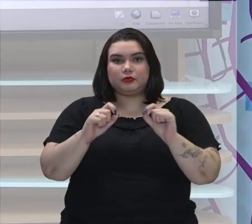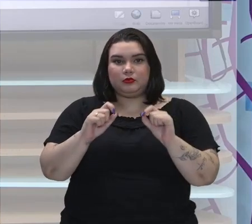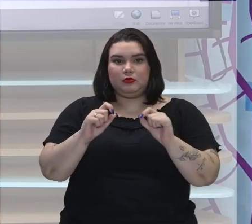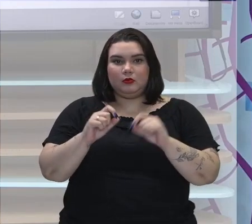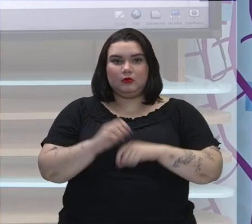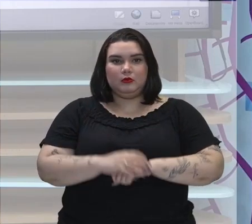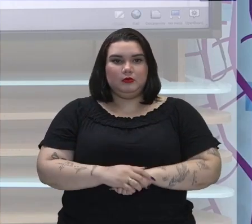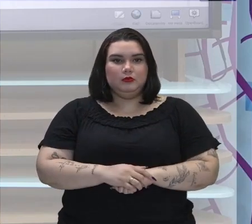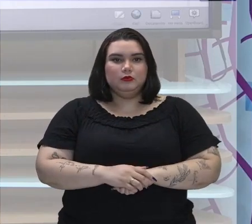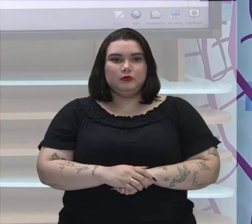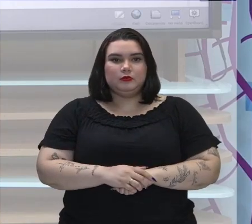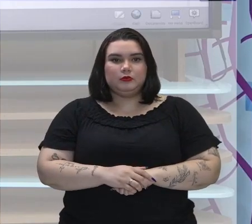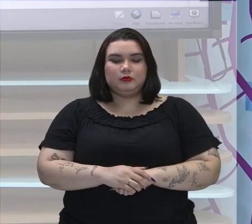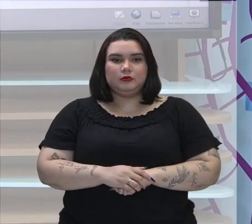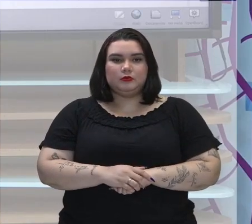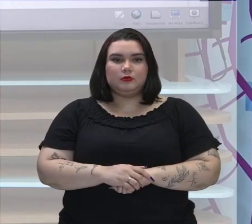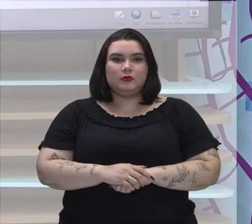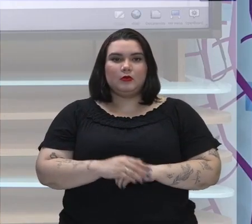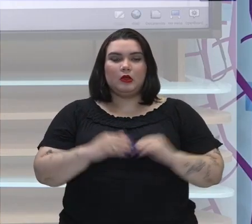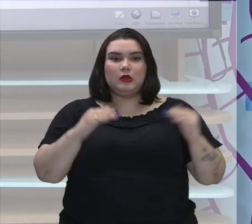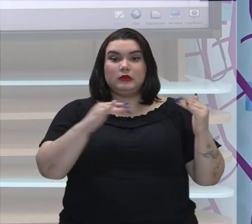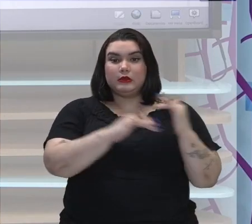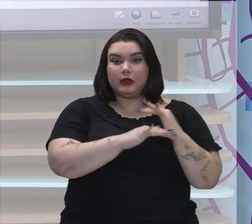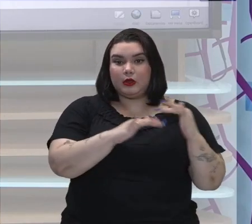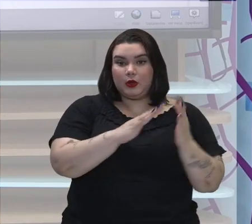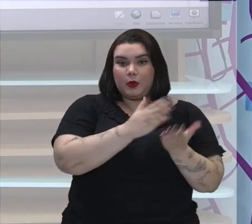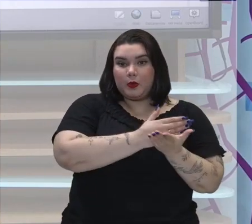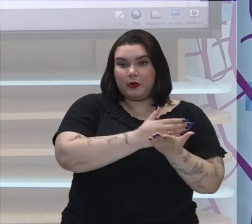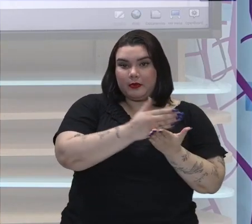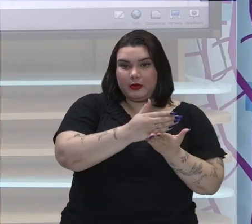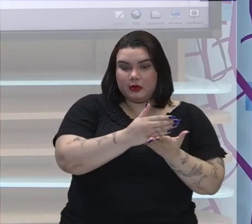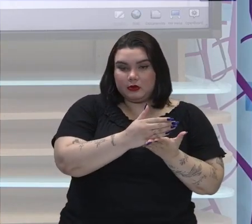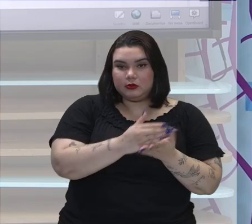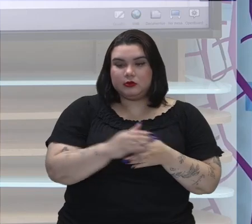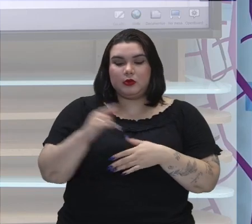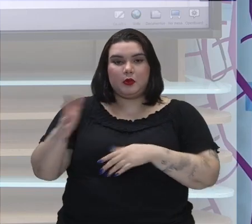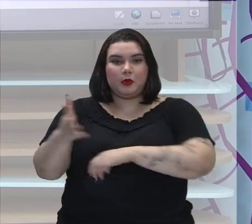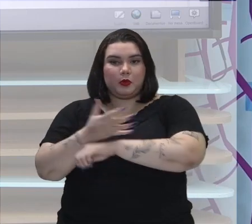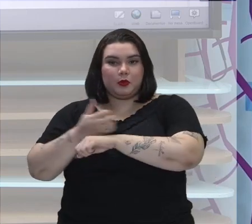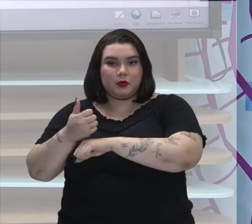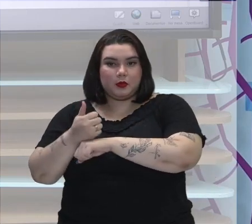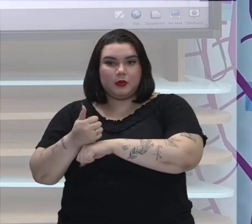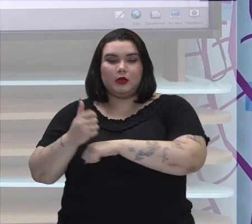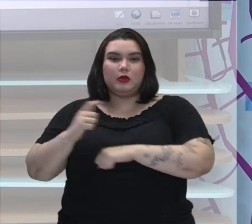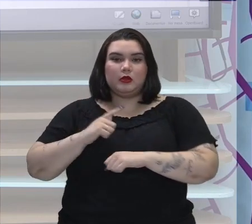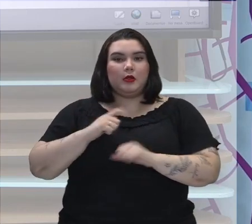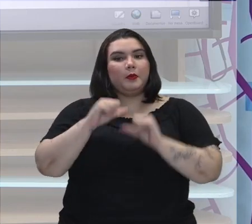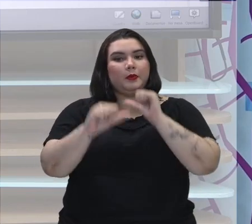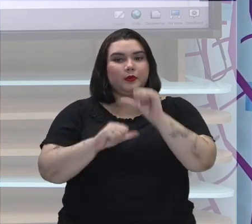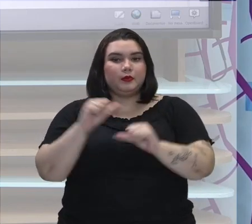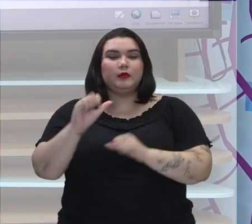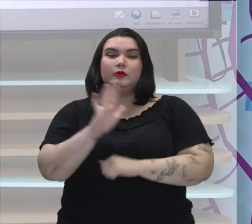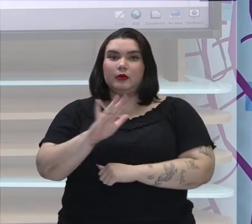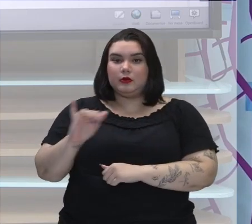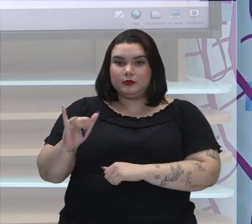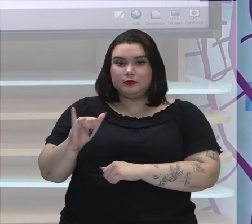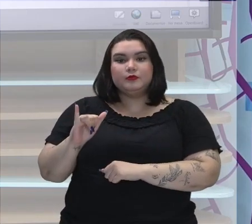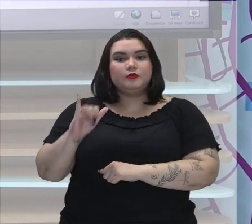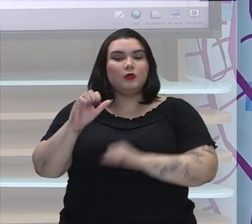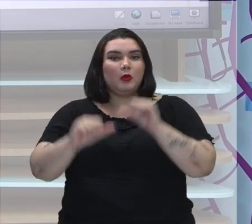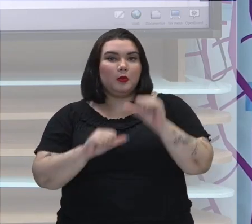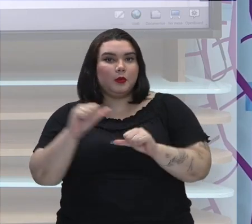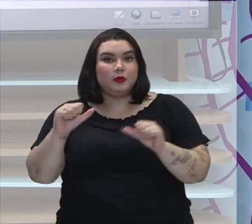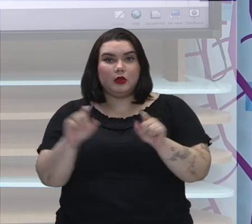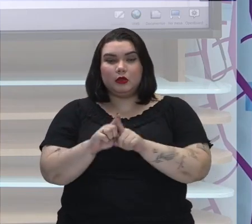entre metrópole e colônia, ela vai ser alterada e que vai